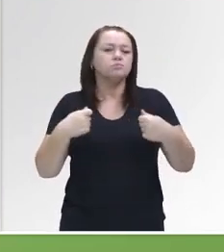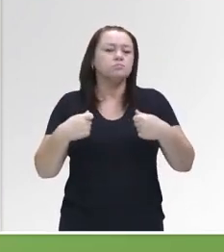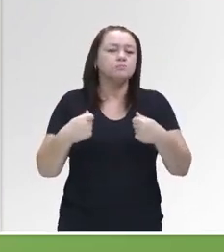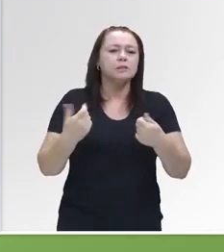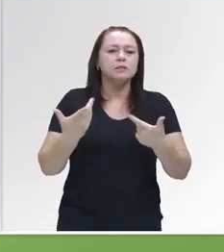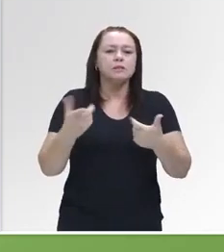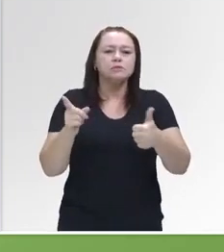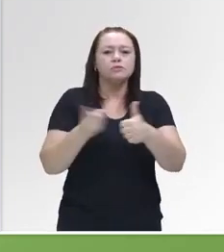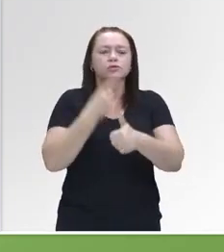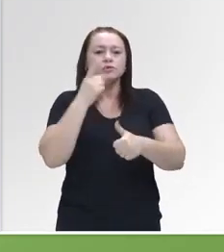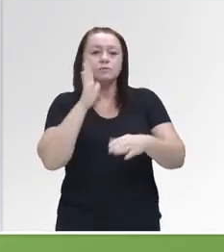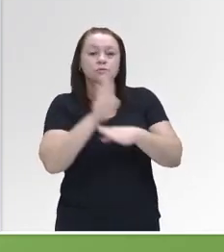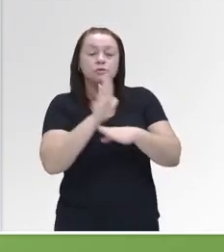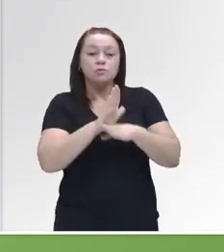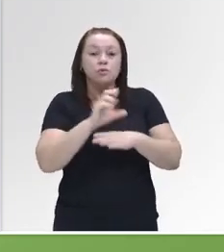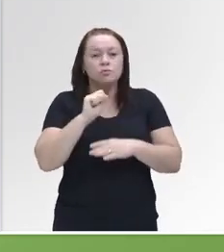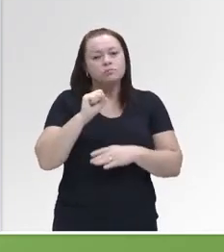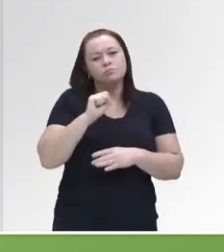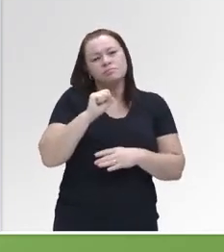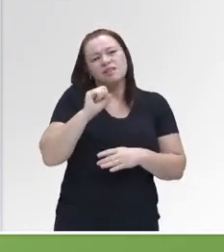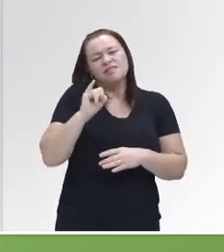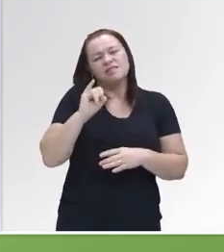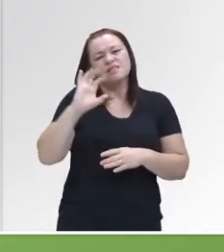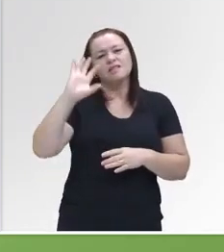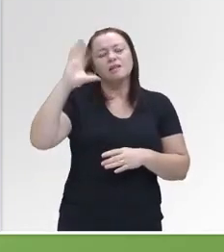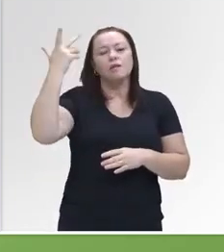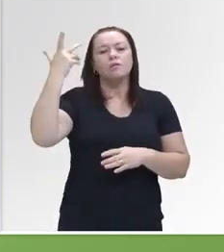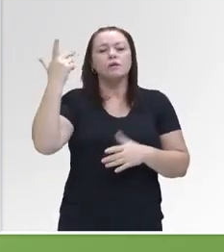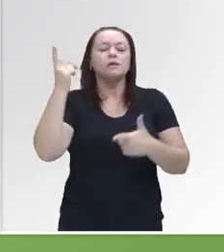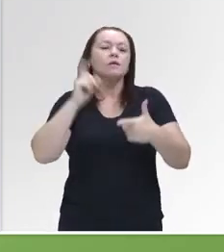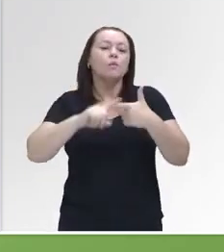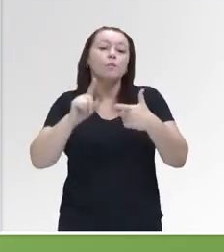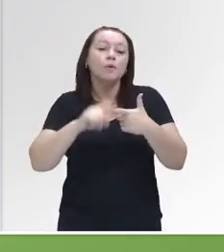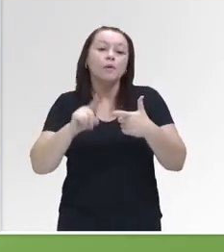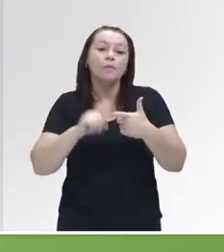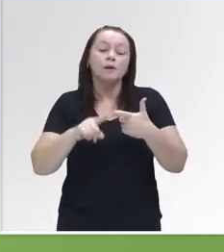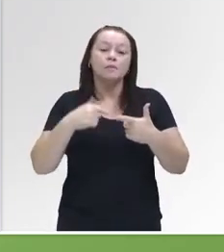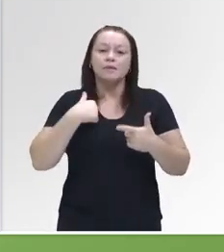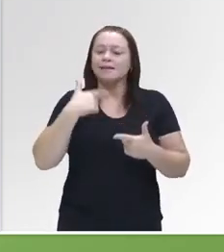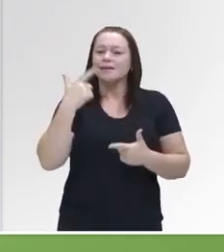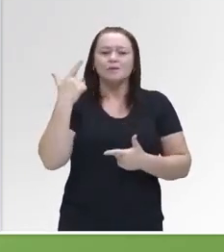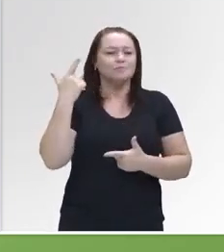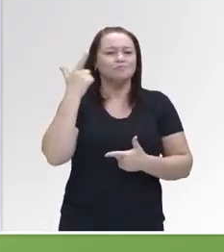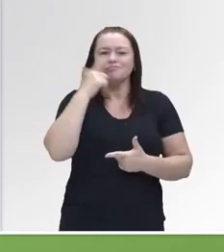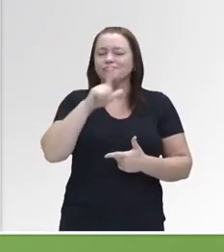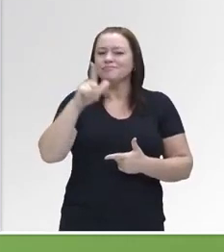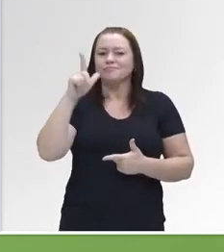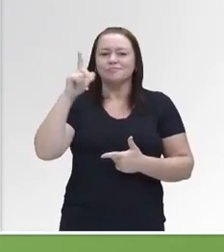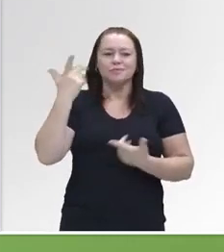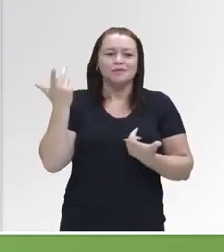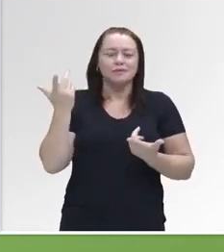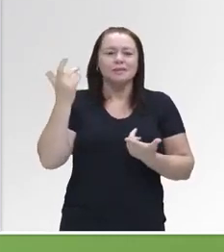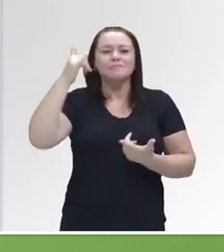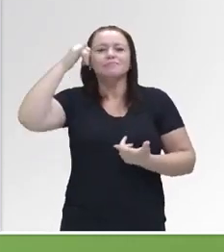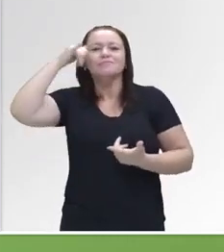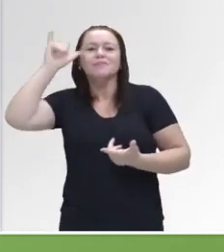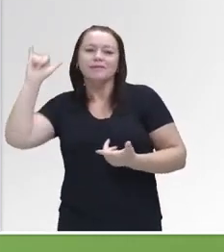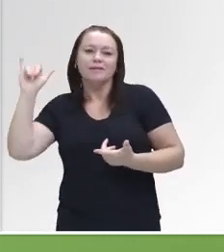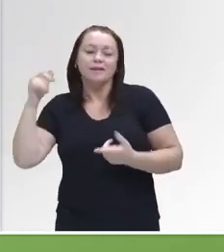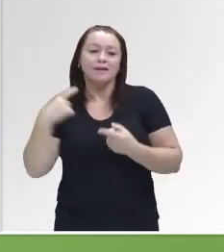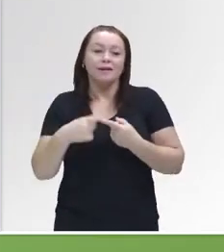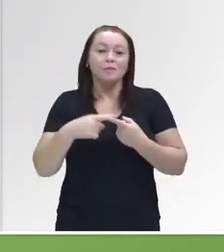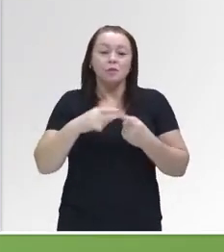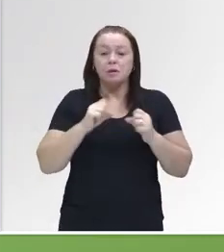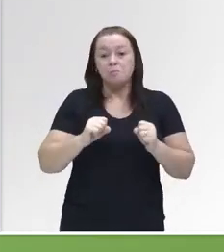algum acidente que não foi possível ser evitado. Os acidentes, eles acontecem de forma inesperada, ninguém